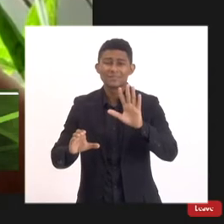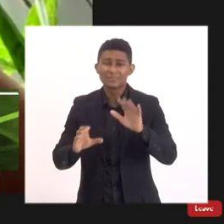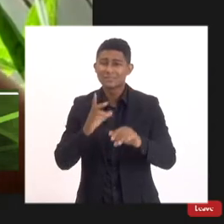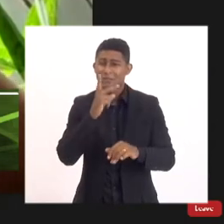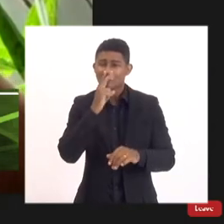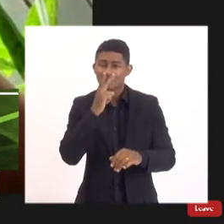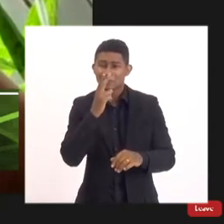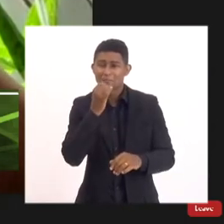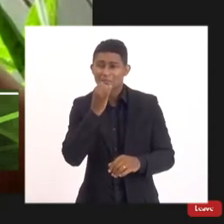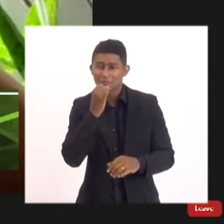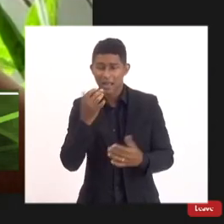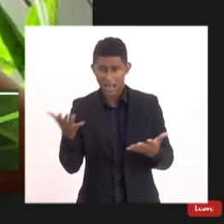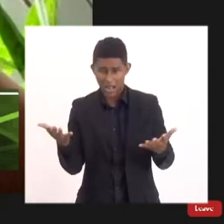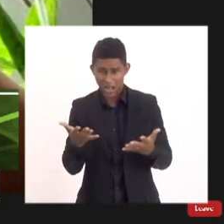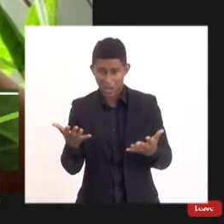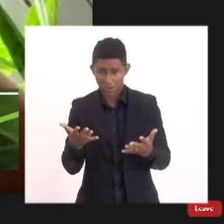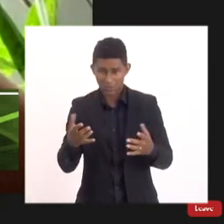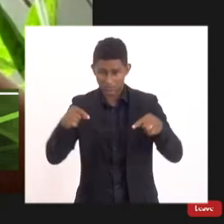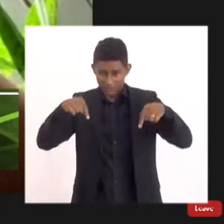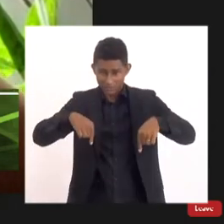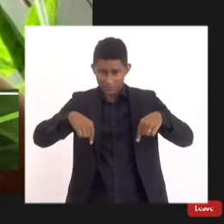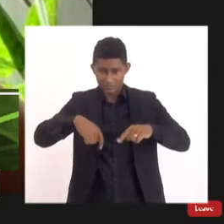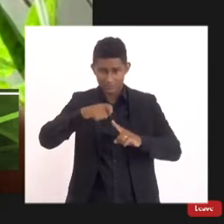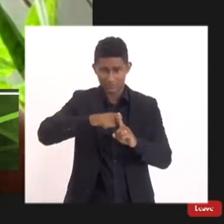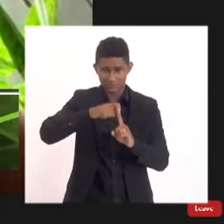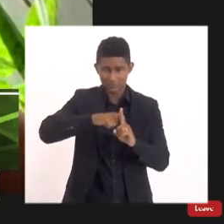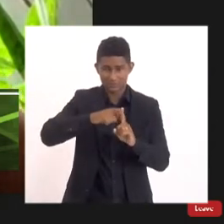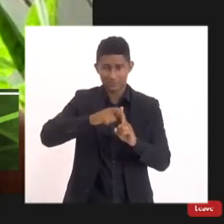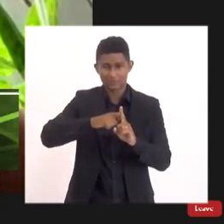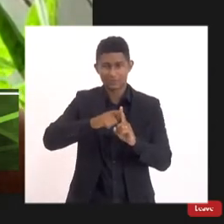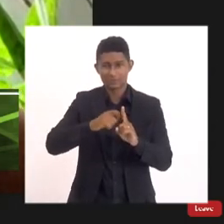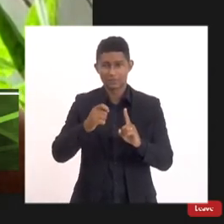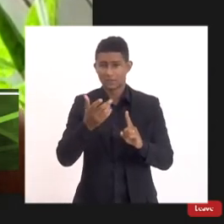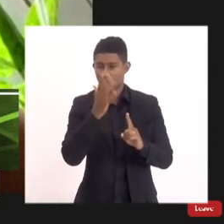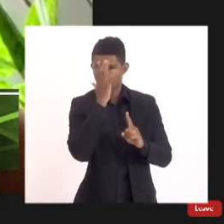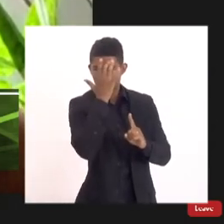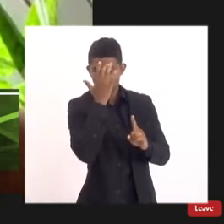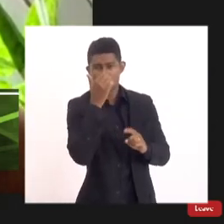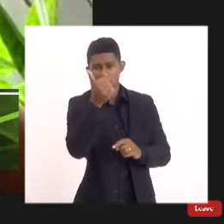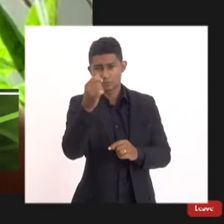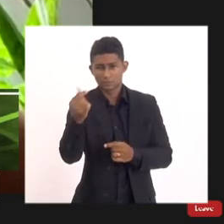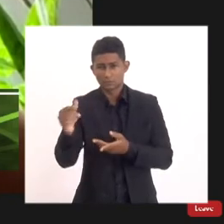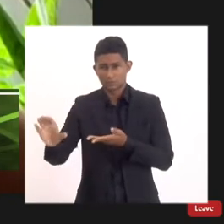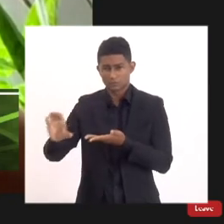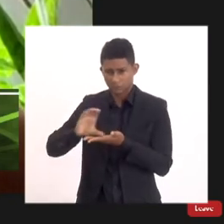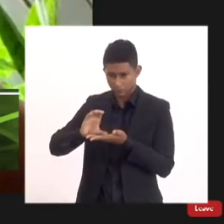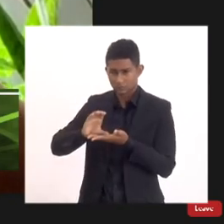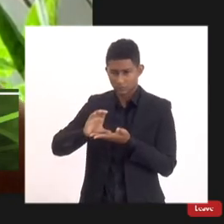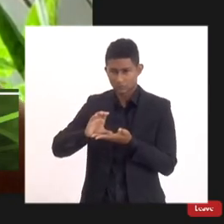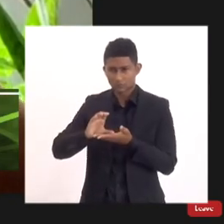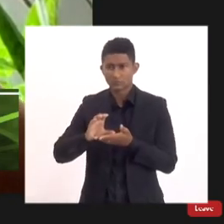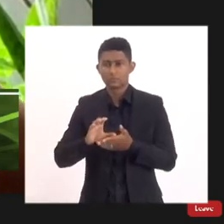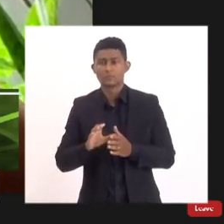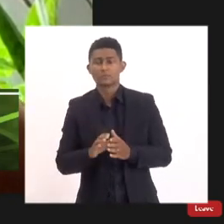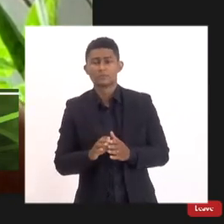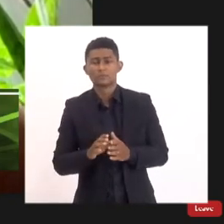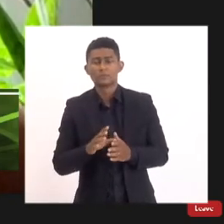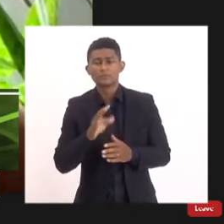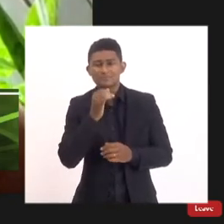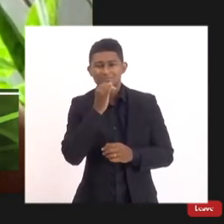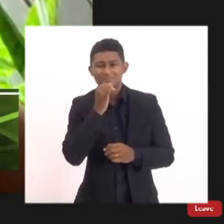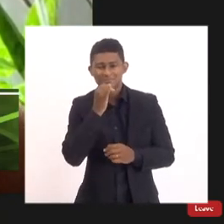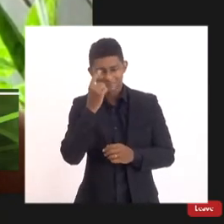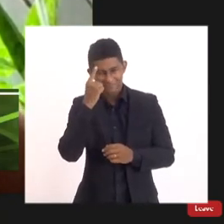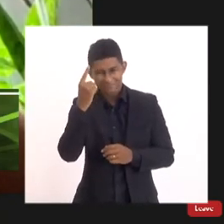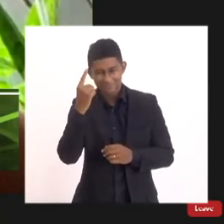vez, ela veio agora, no início do ano. Tirar da manutenção que a gente recebe, das 10 cotas de